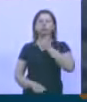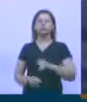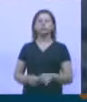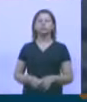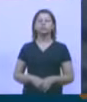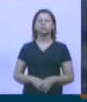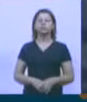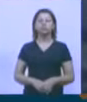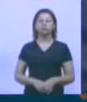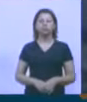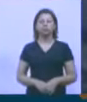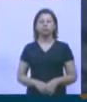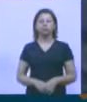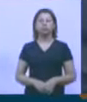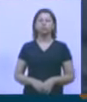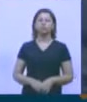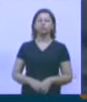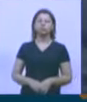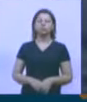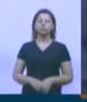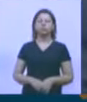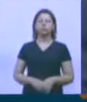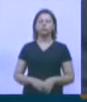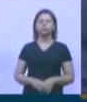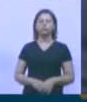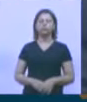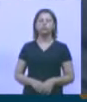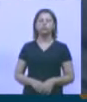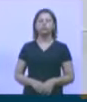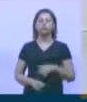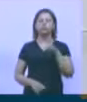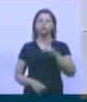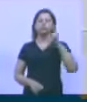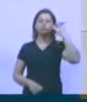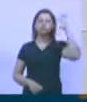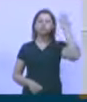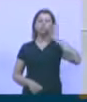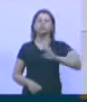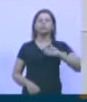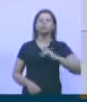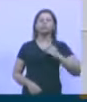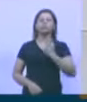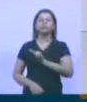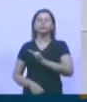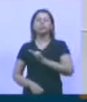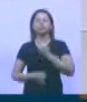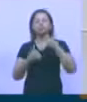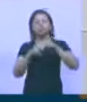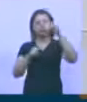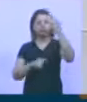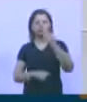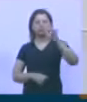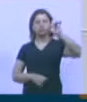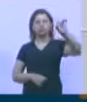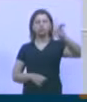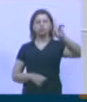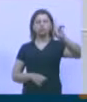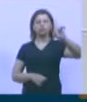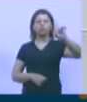when we come to God in deep repentance. Isso acontece quando nós nos colocamos diante de Deus